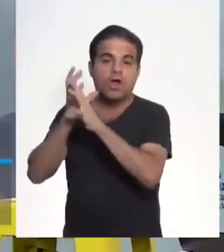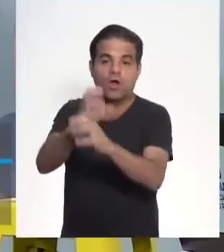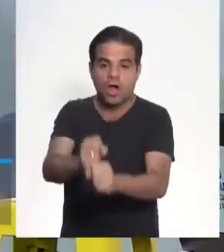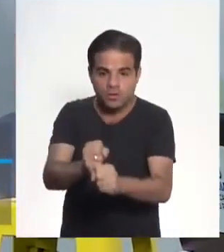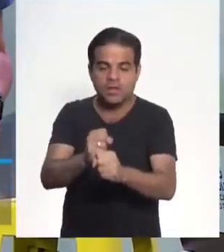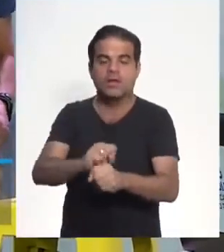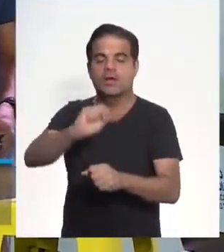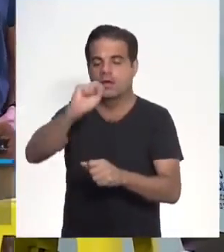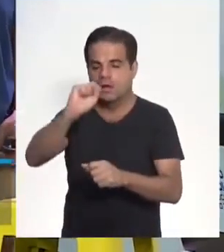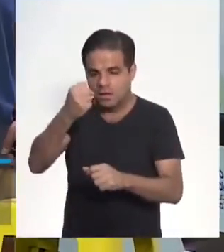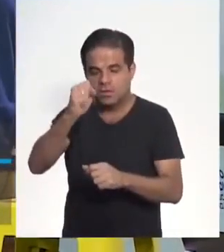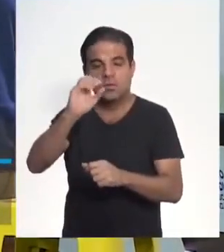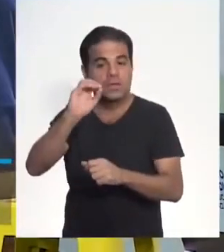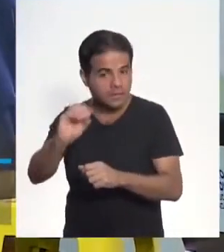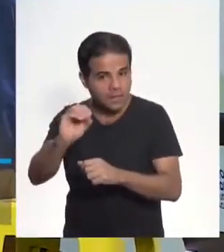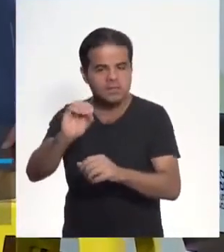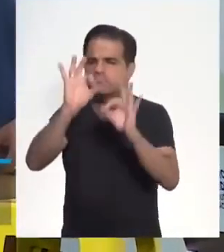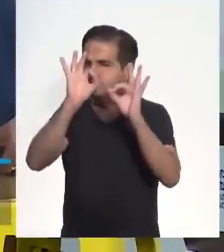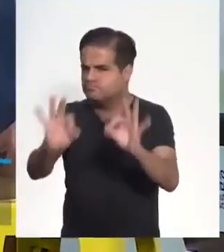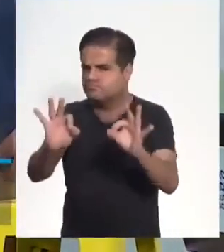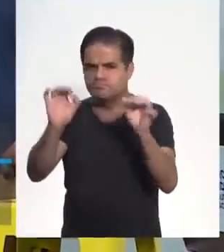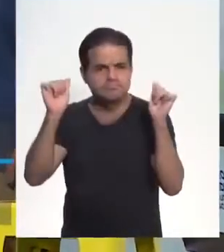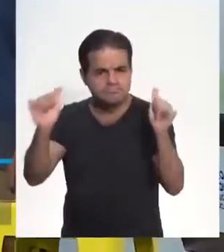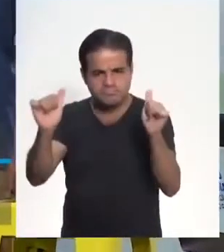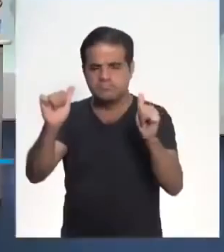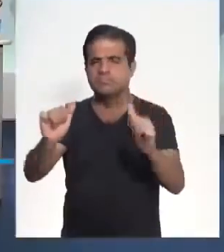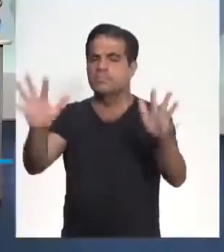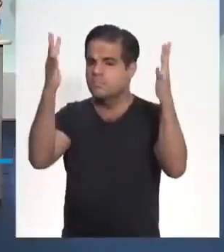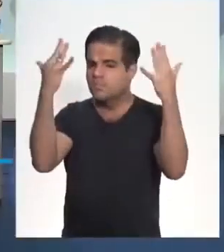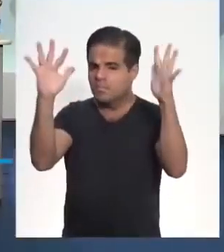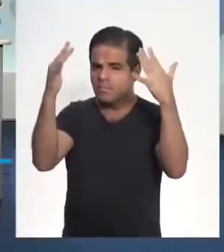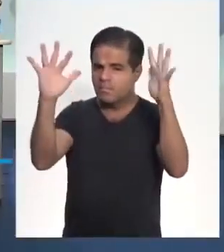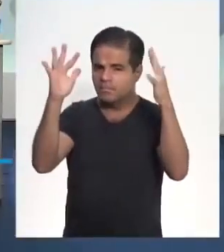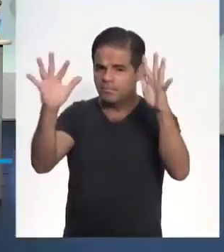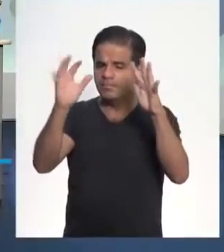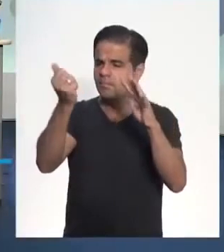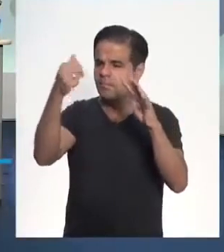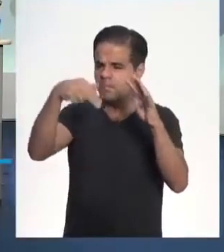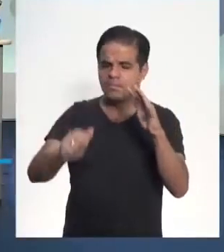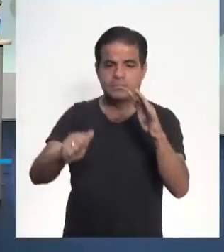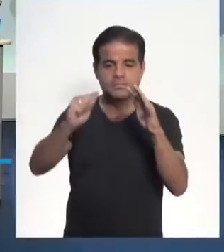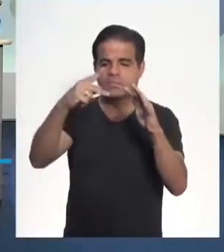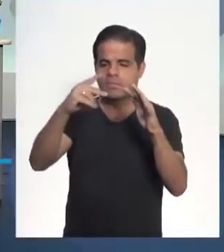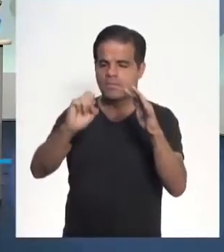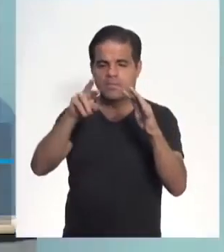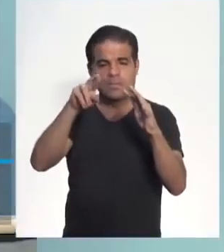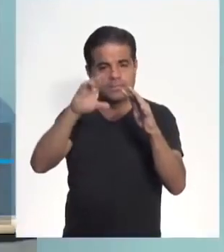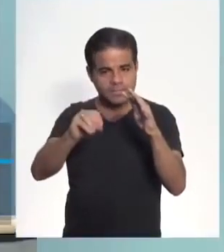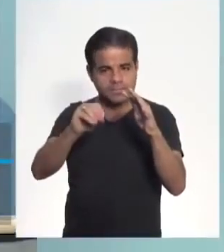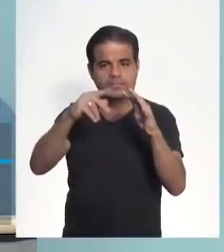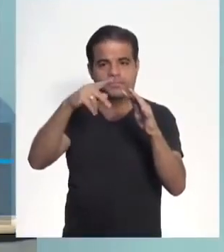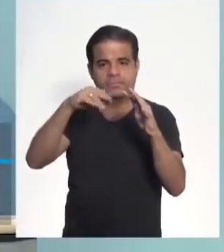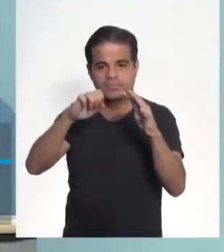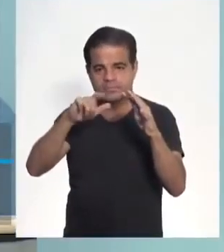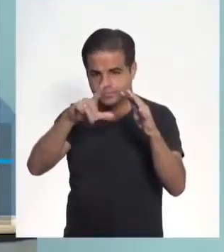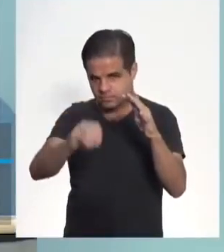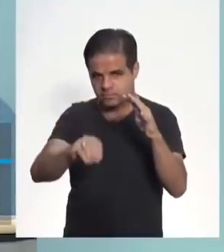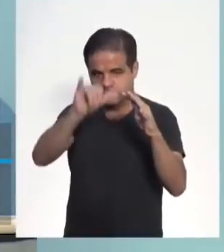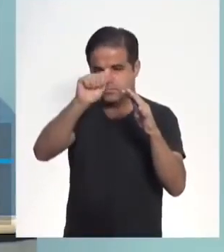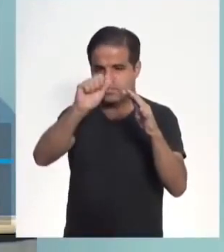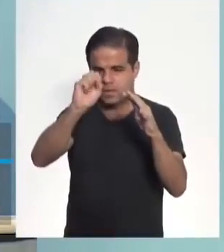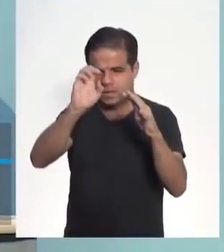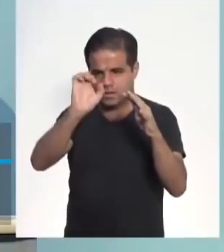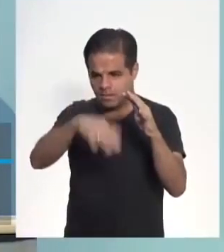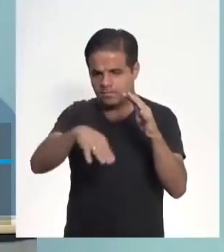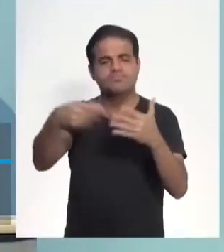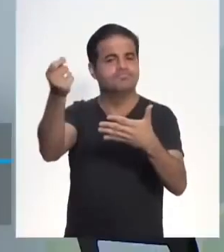de 80 marcados. Muito bom. Sim, parabéns para a Alana da Escola Pedro de Melo e para a Yasmin, aluna da professora Deise, que